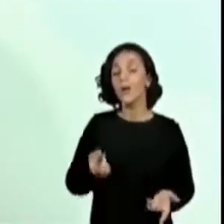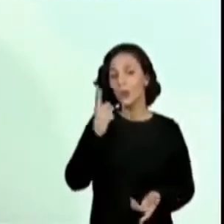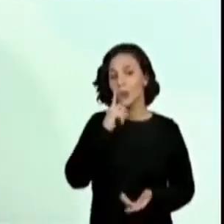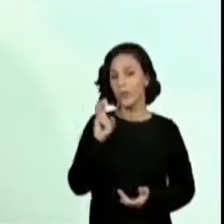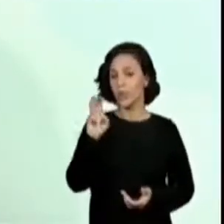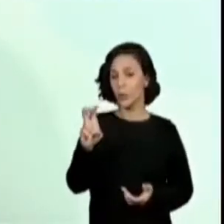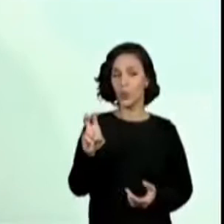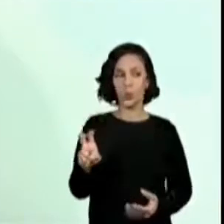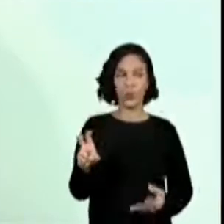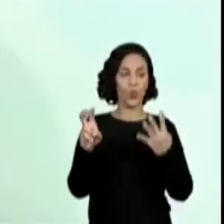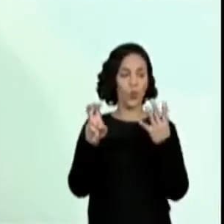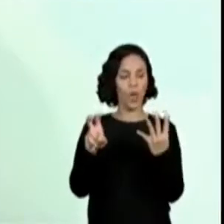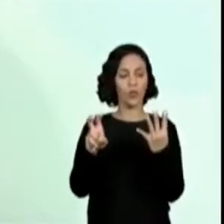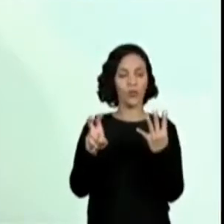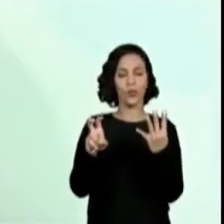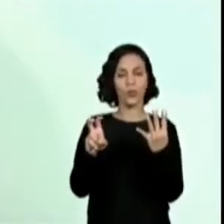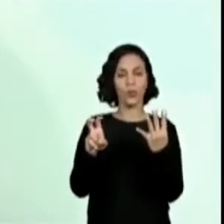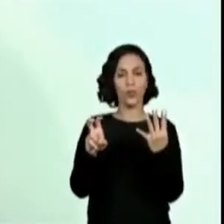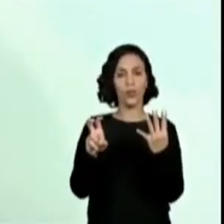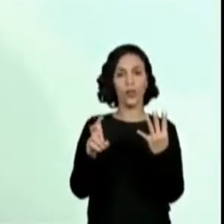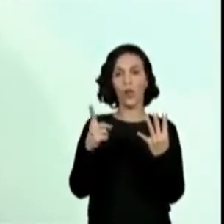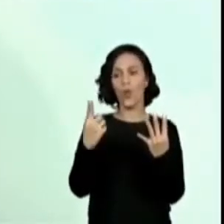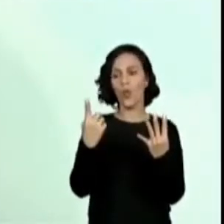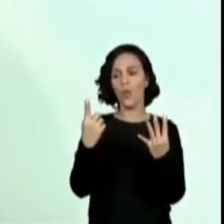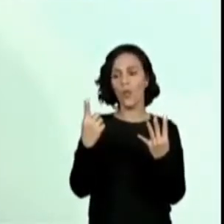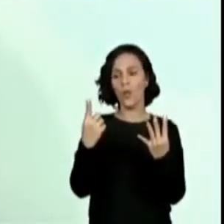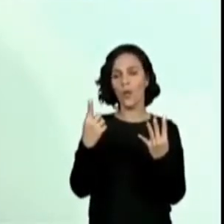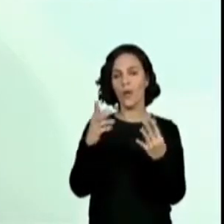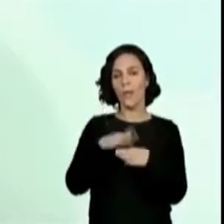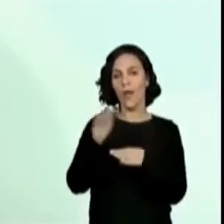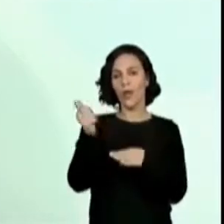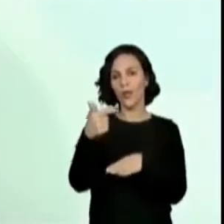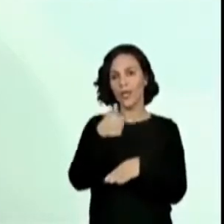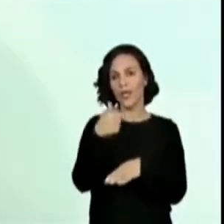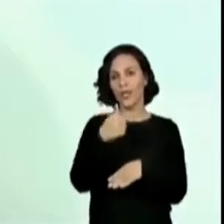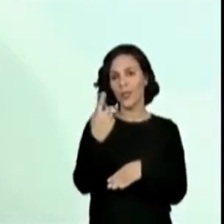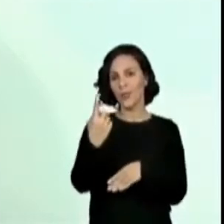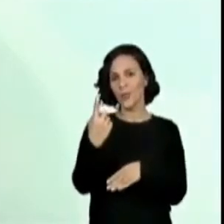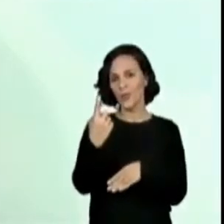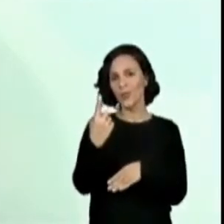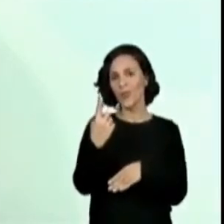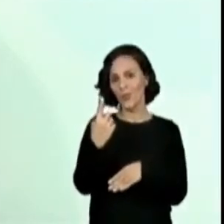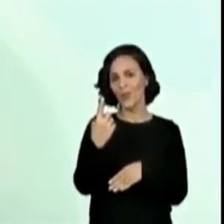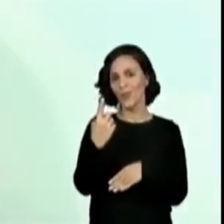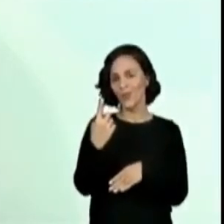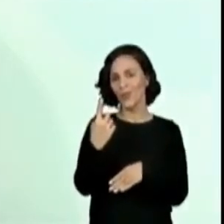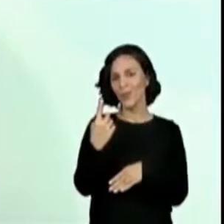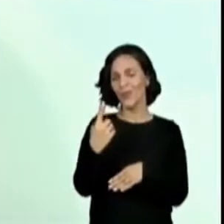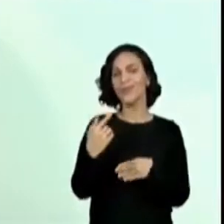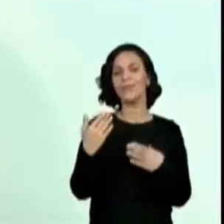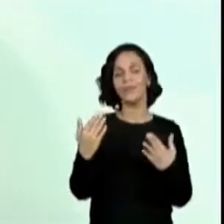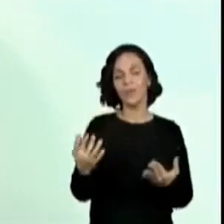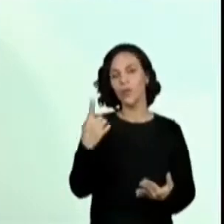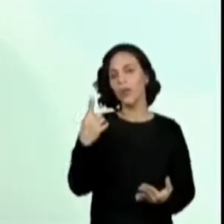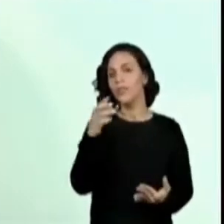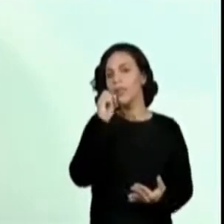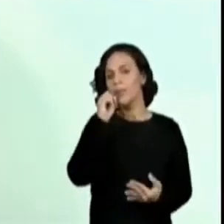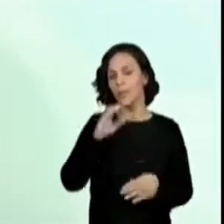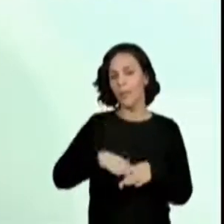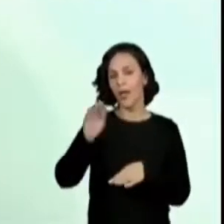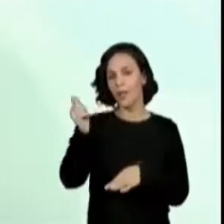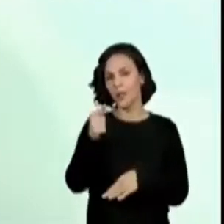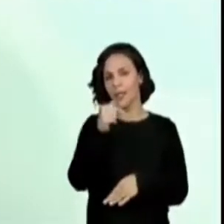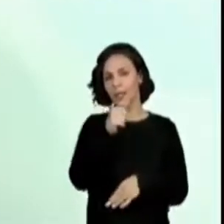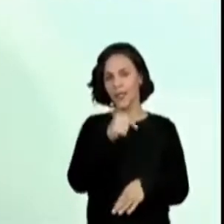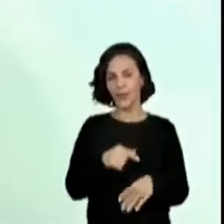e para o 4. Eu sei que... Ah, um a mais. Isso mesmo. Temos aí um sábado a mais